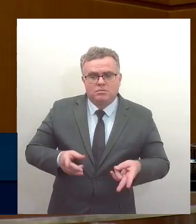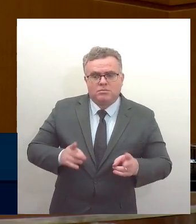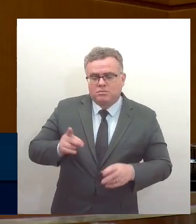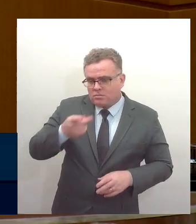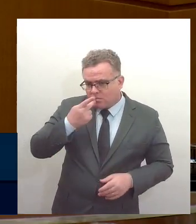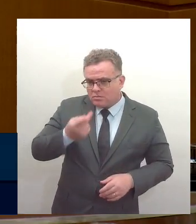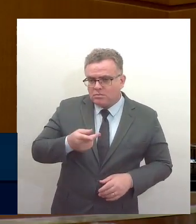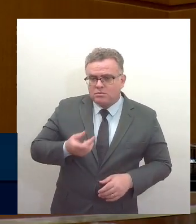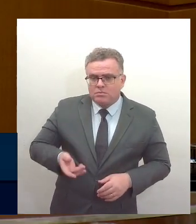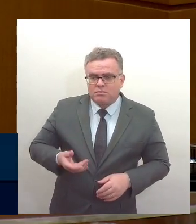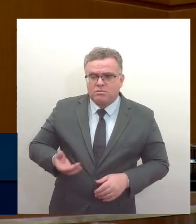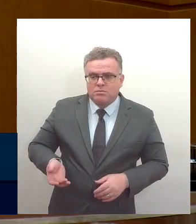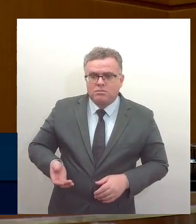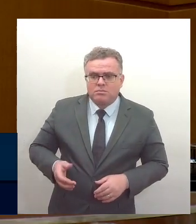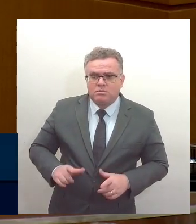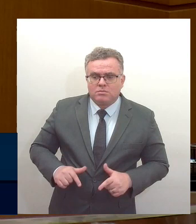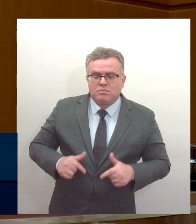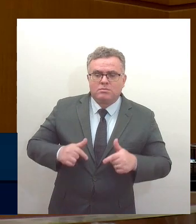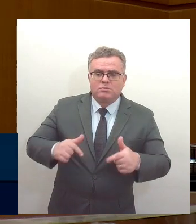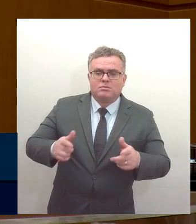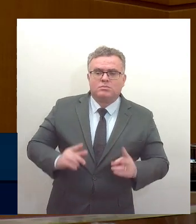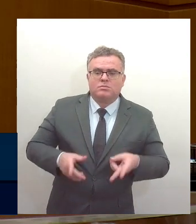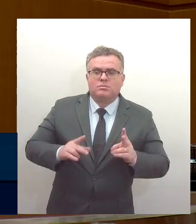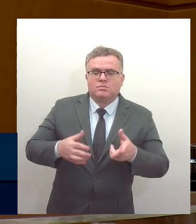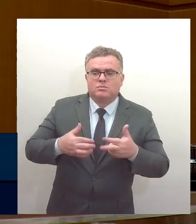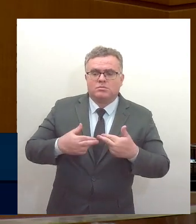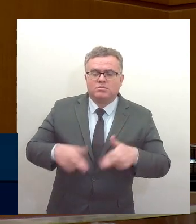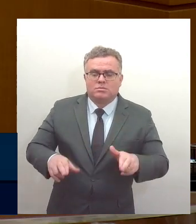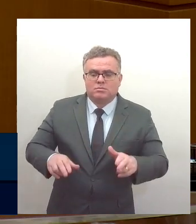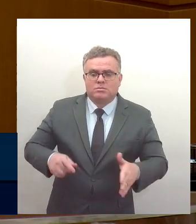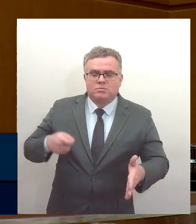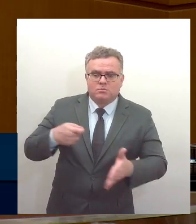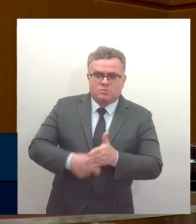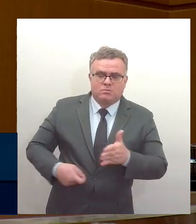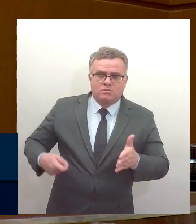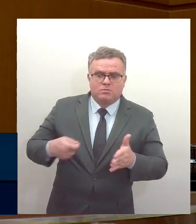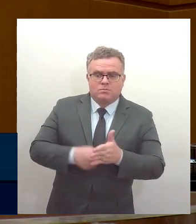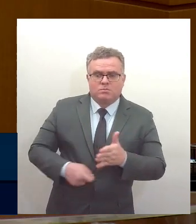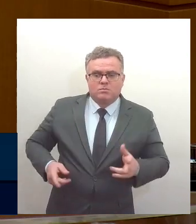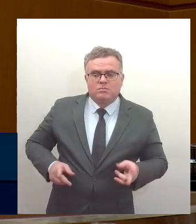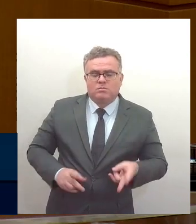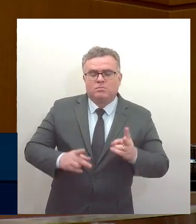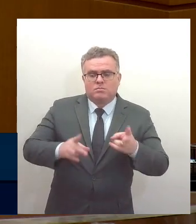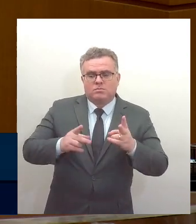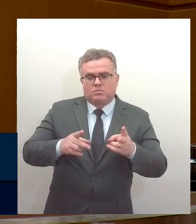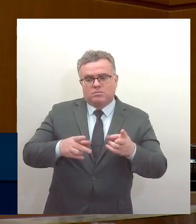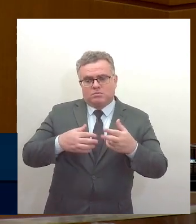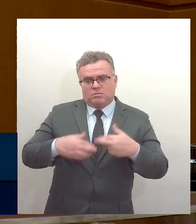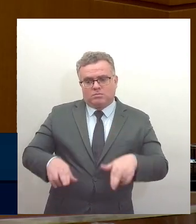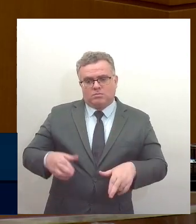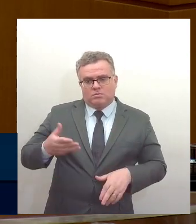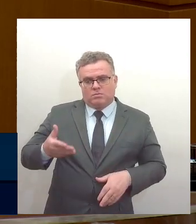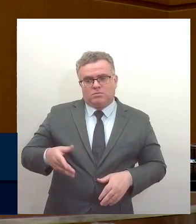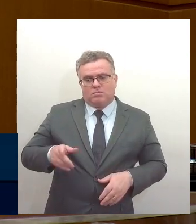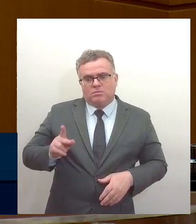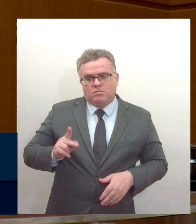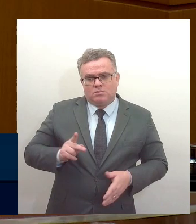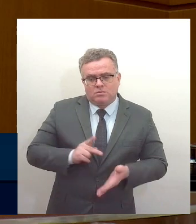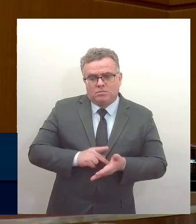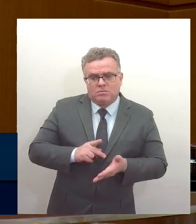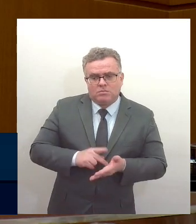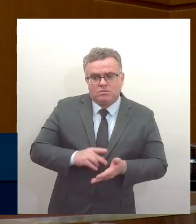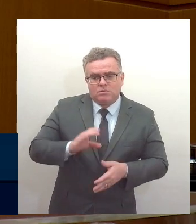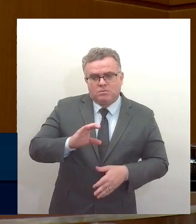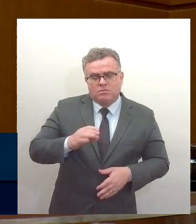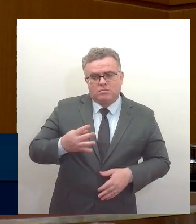gente poder ir para cima e tentar solucionar esses problemas. E sobre esse espaço, Vossa Excelência falou aí,